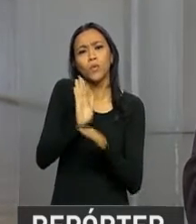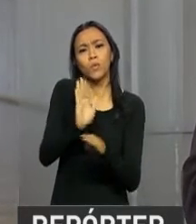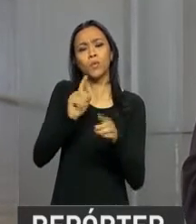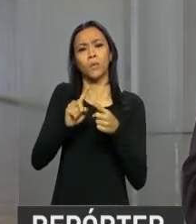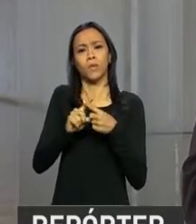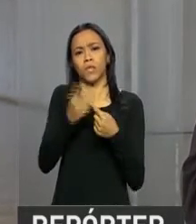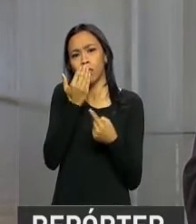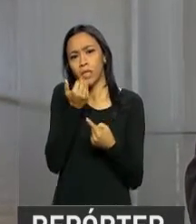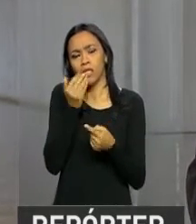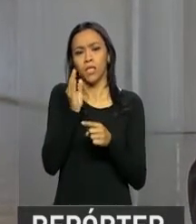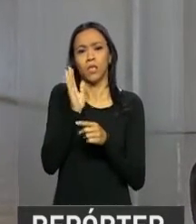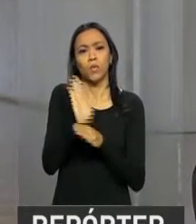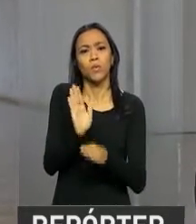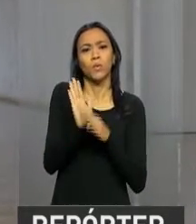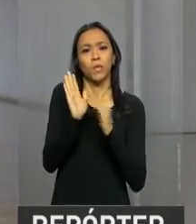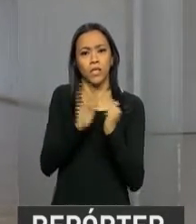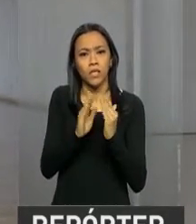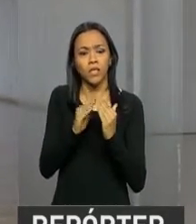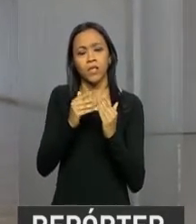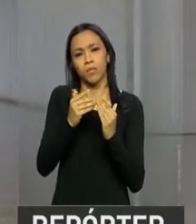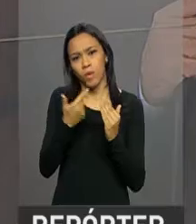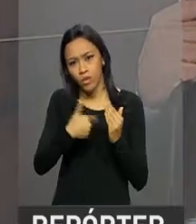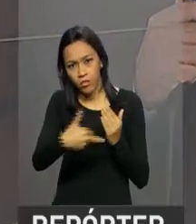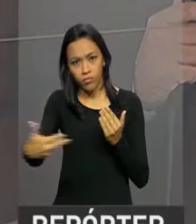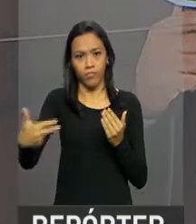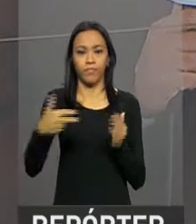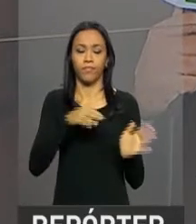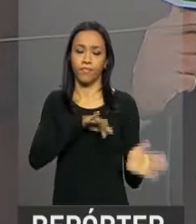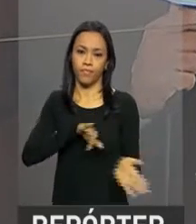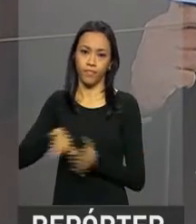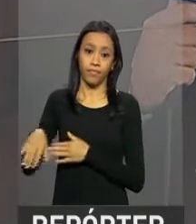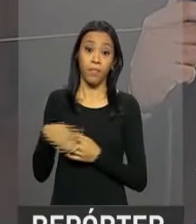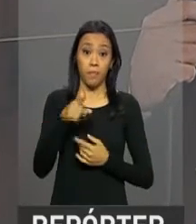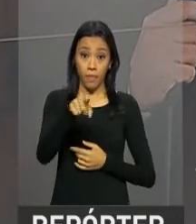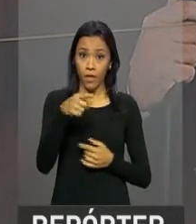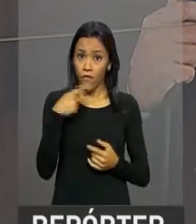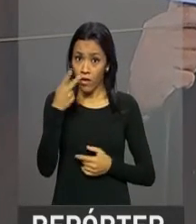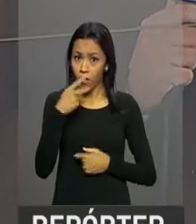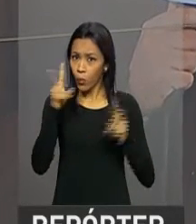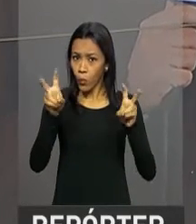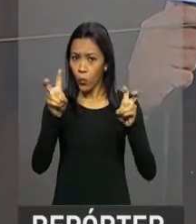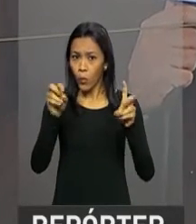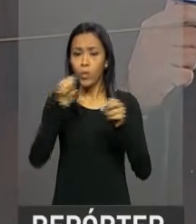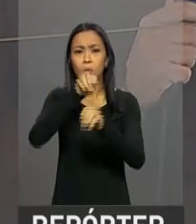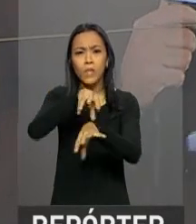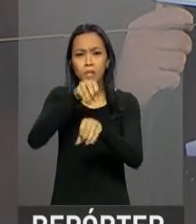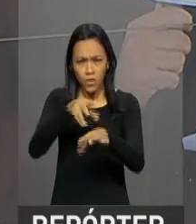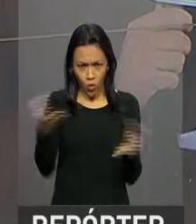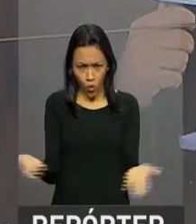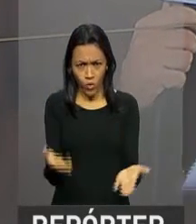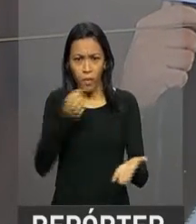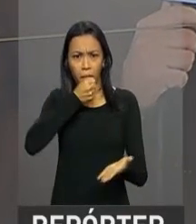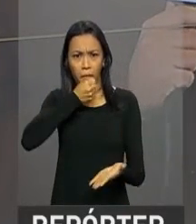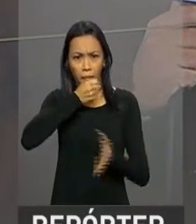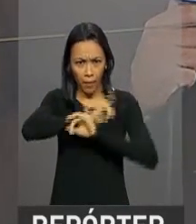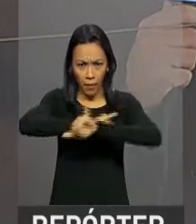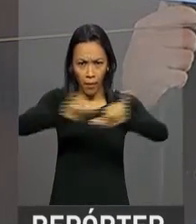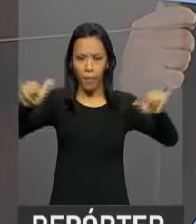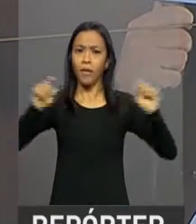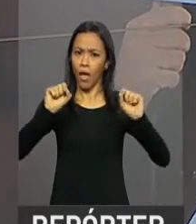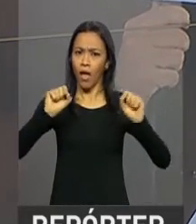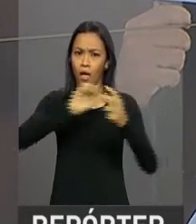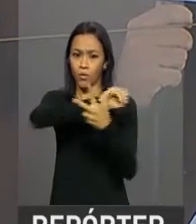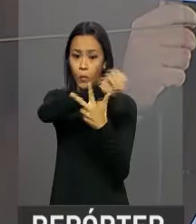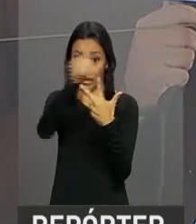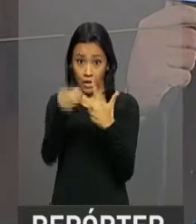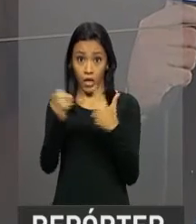auxílio alimentação dos estudantes. Jaime. Ora, João, falando ainda de educação, o governo deve fazer uma coletiva hoje para falar do Enem, não é? O